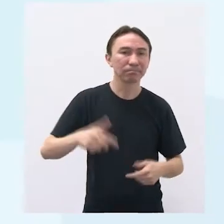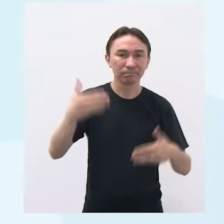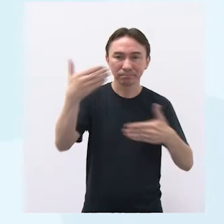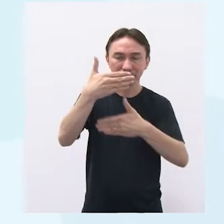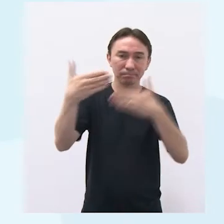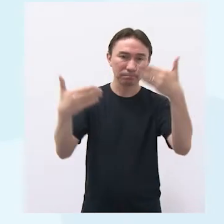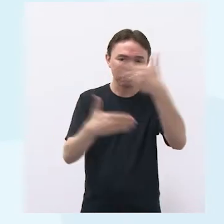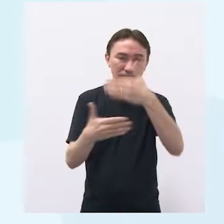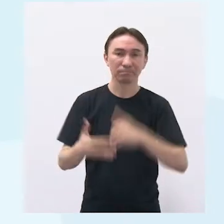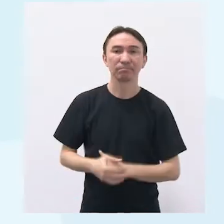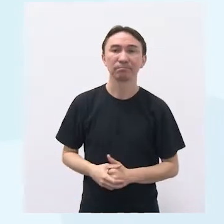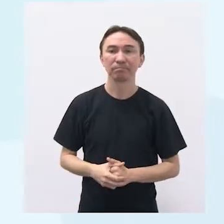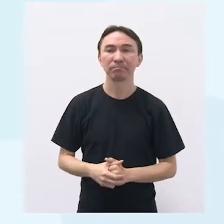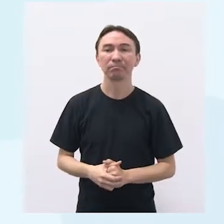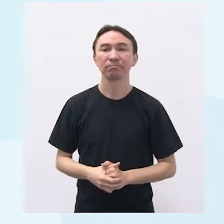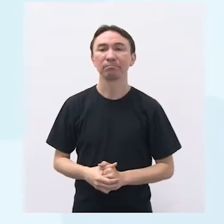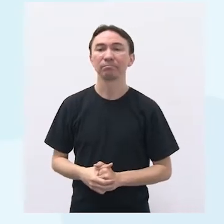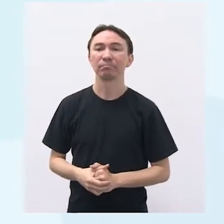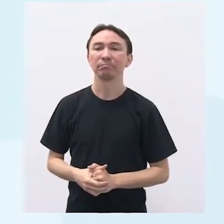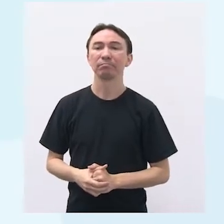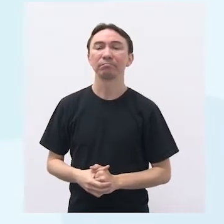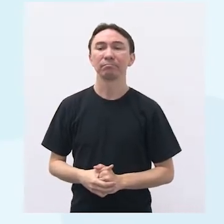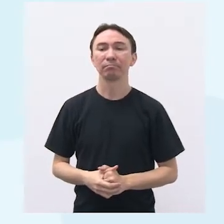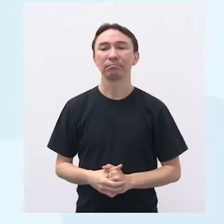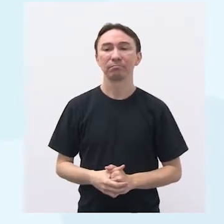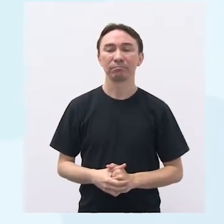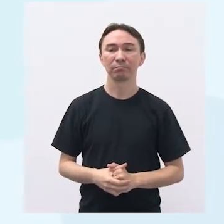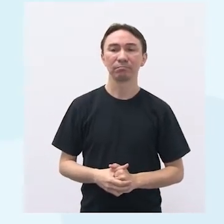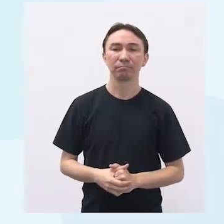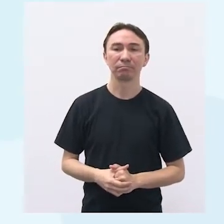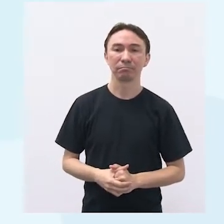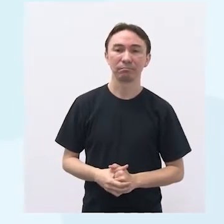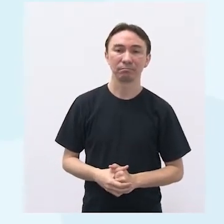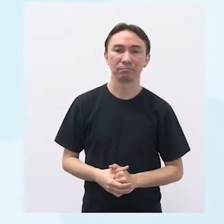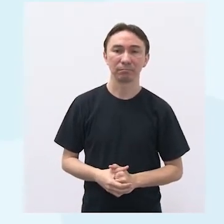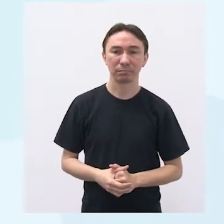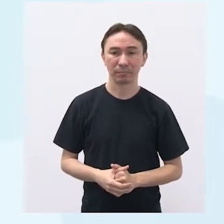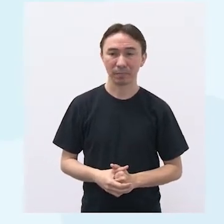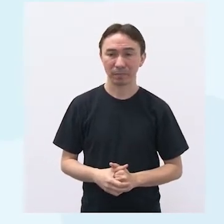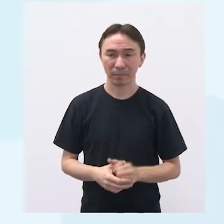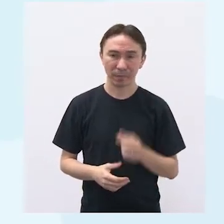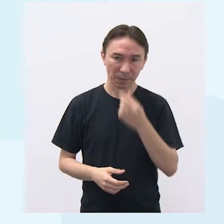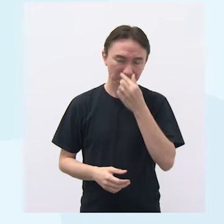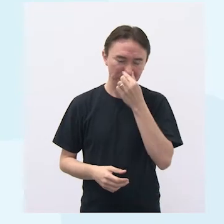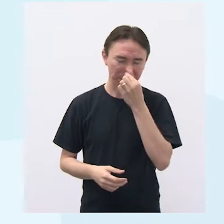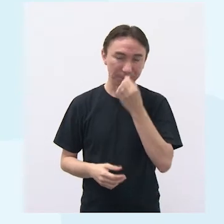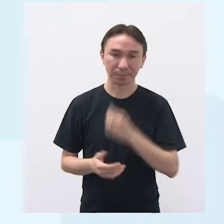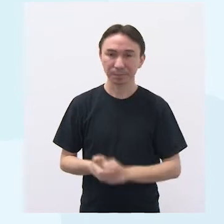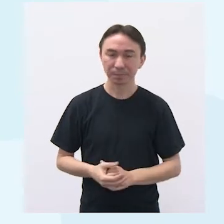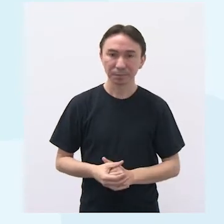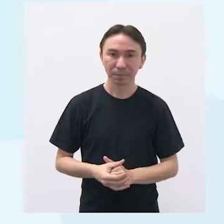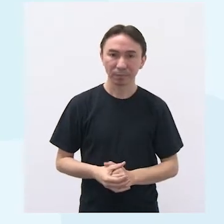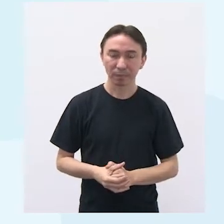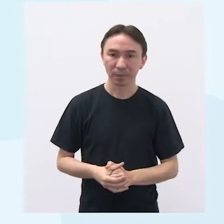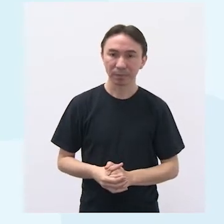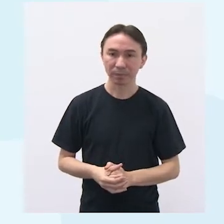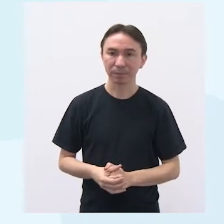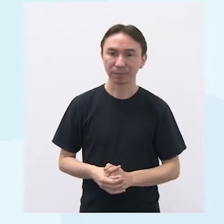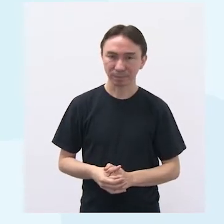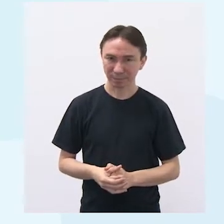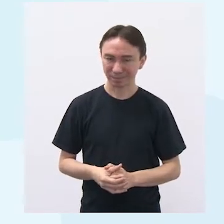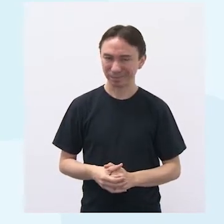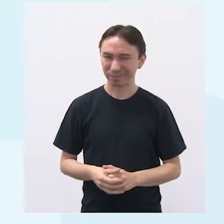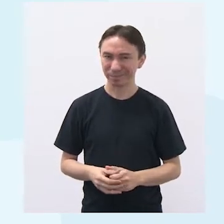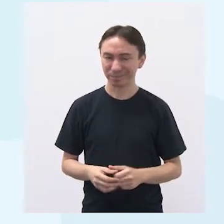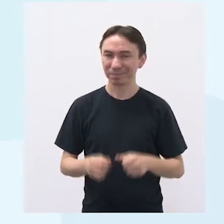de terminar. Deixa eu fixar aqui, ótimo, né? Então, a gente teve lá, o Mário já mencionou,